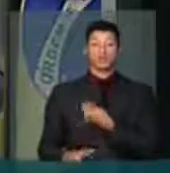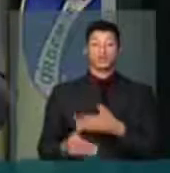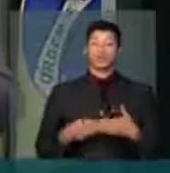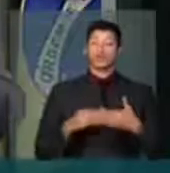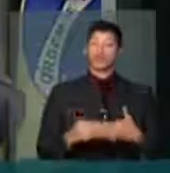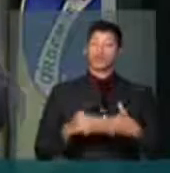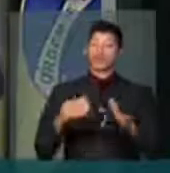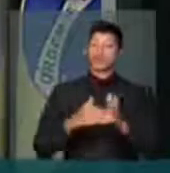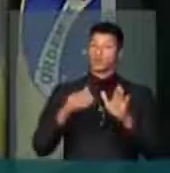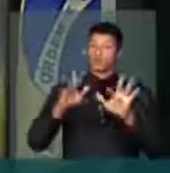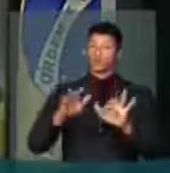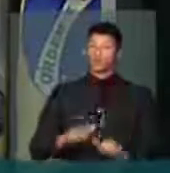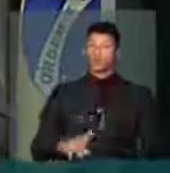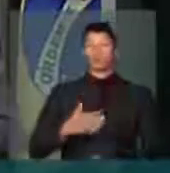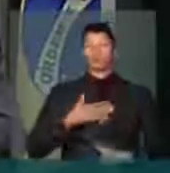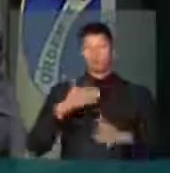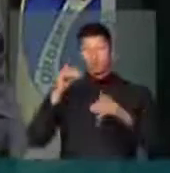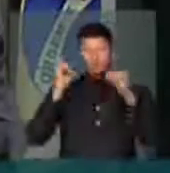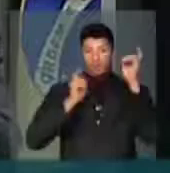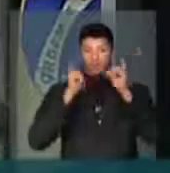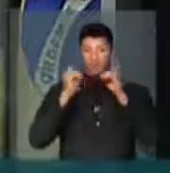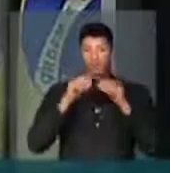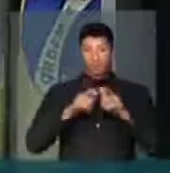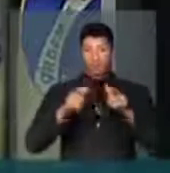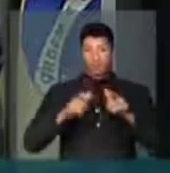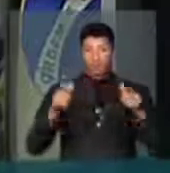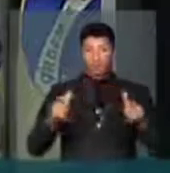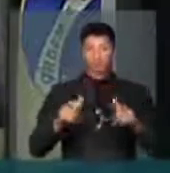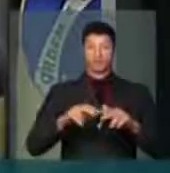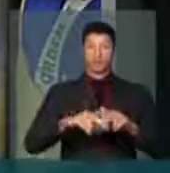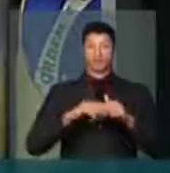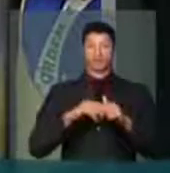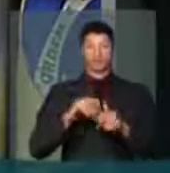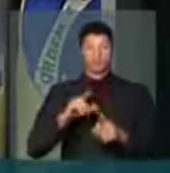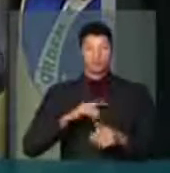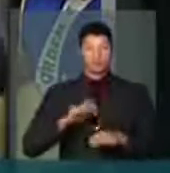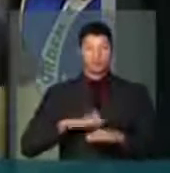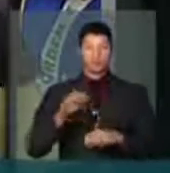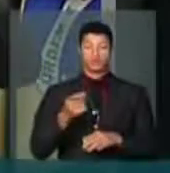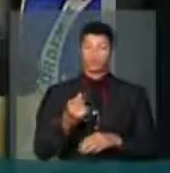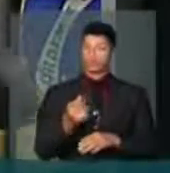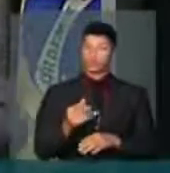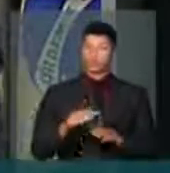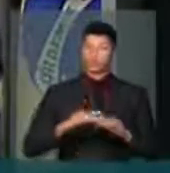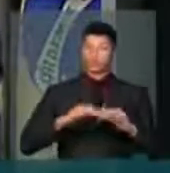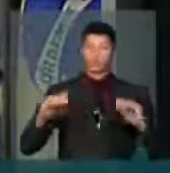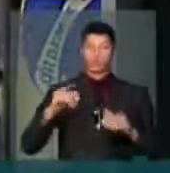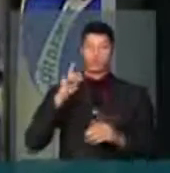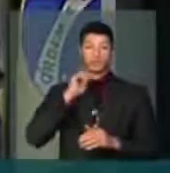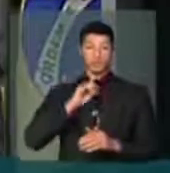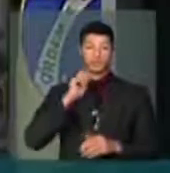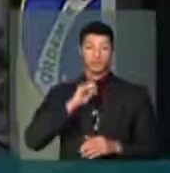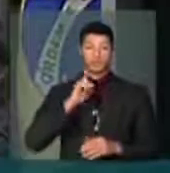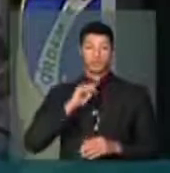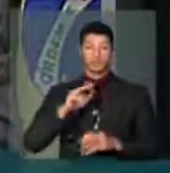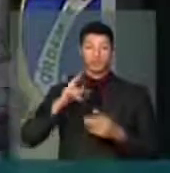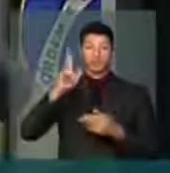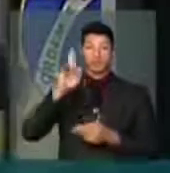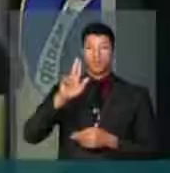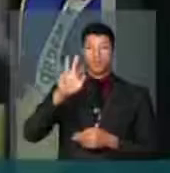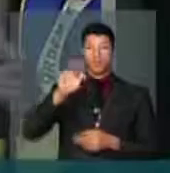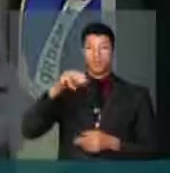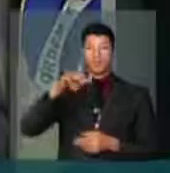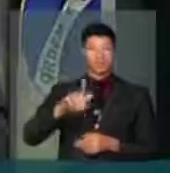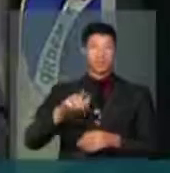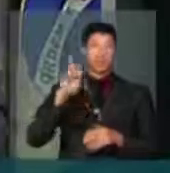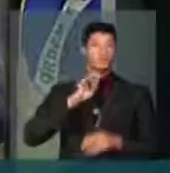ao relator as minhas preocupações em ampliar ou pelo menos manter os recursos da bancada mineira para a Universidade Federal de